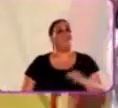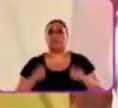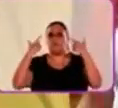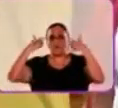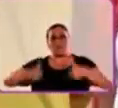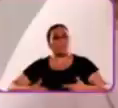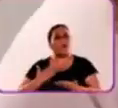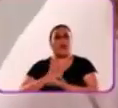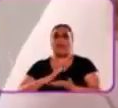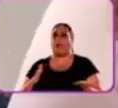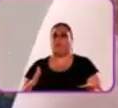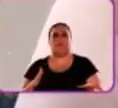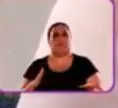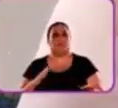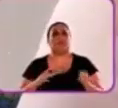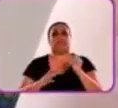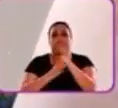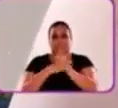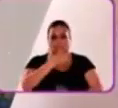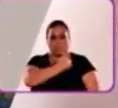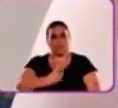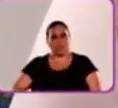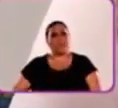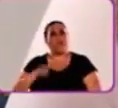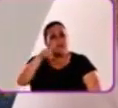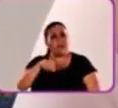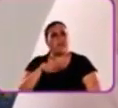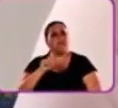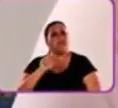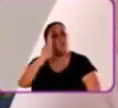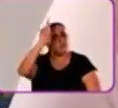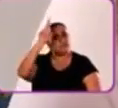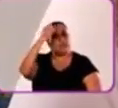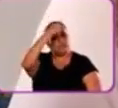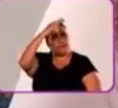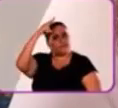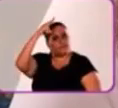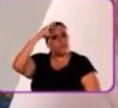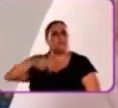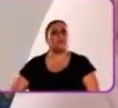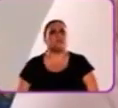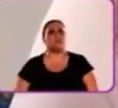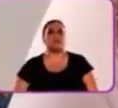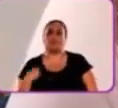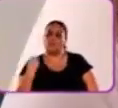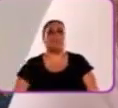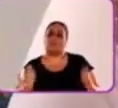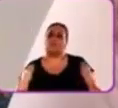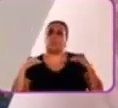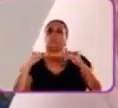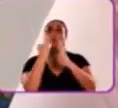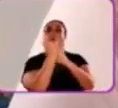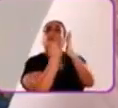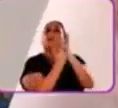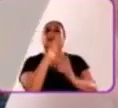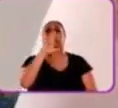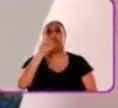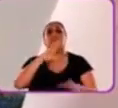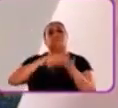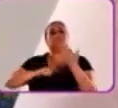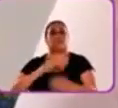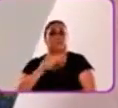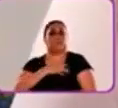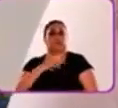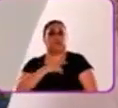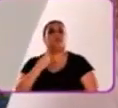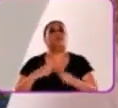Agora é ela. Chega de omissão. Segurança pública é sim uma responsabilidade da prefeitura. Vamos implantar o programa Rio